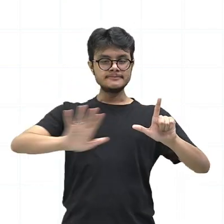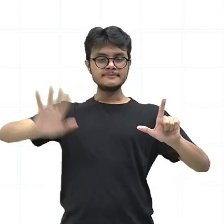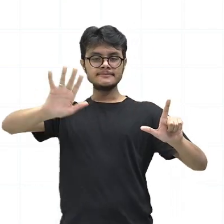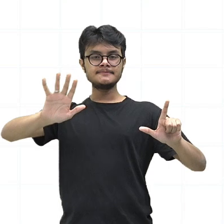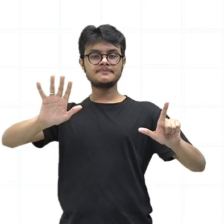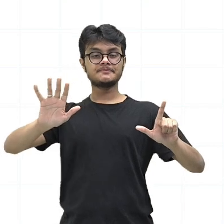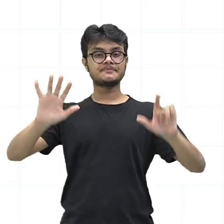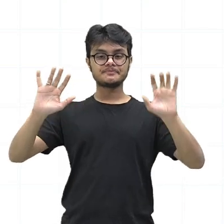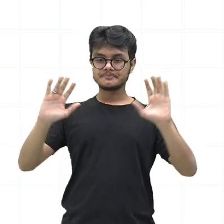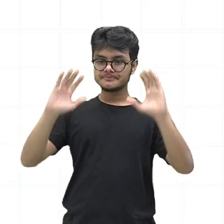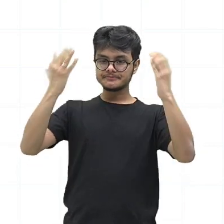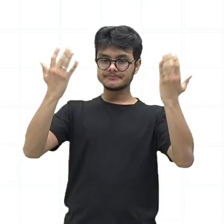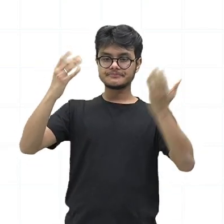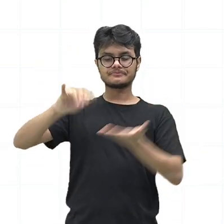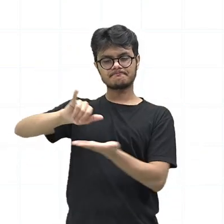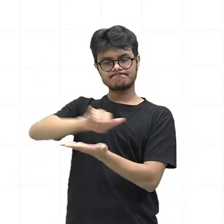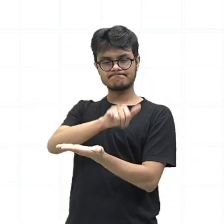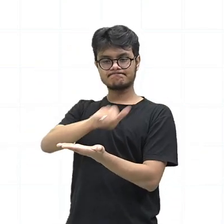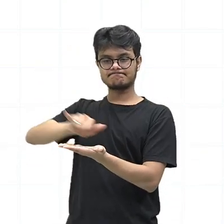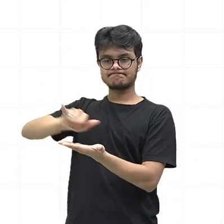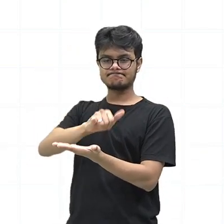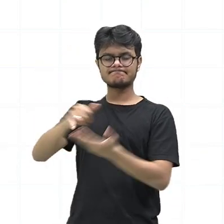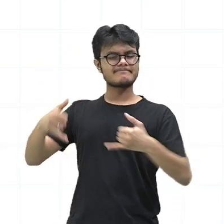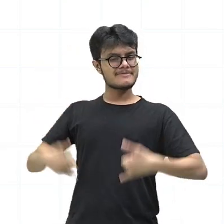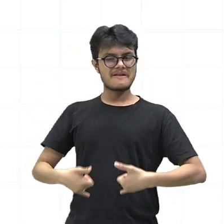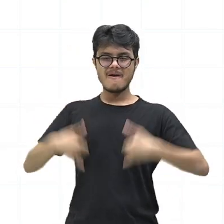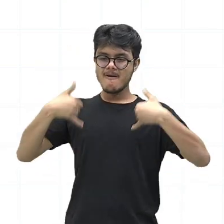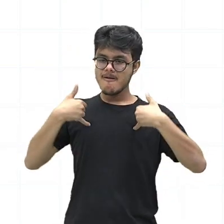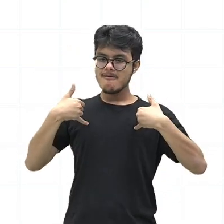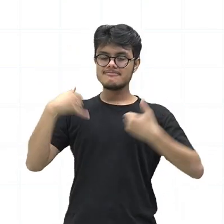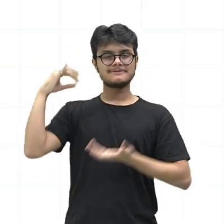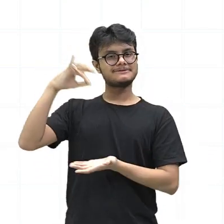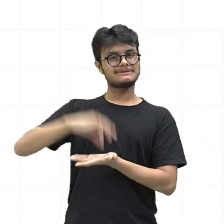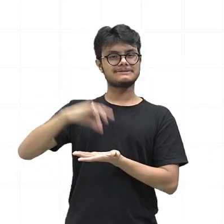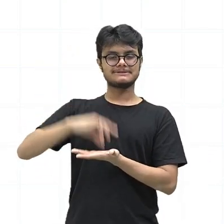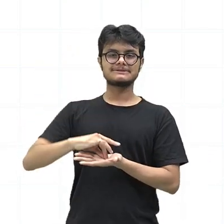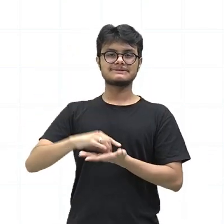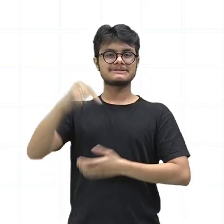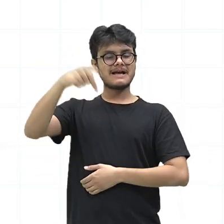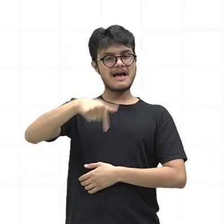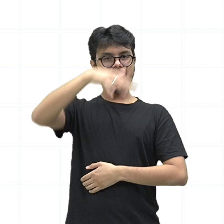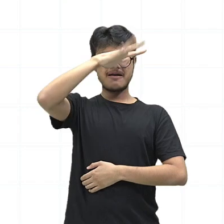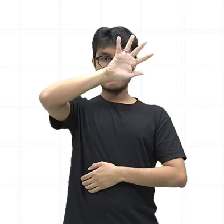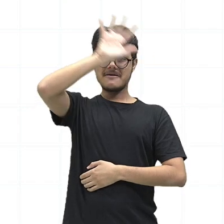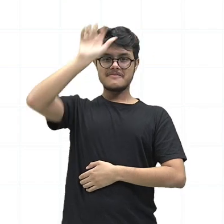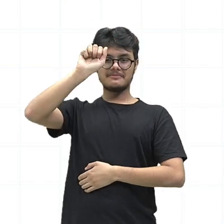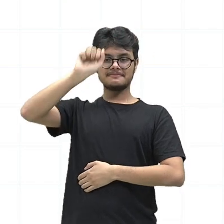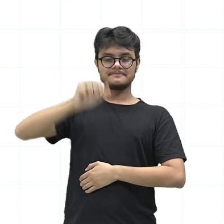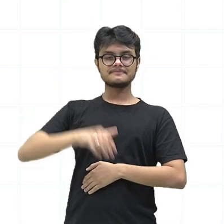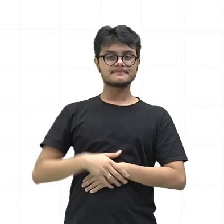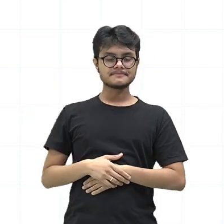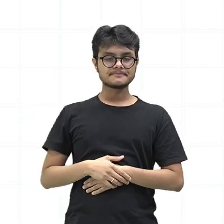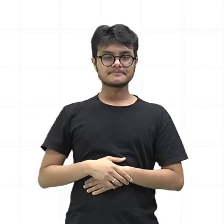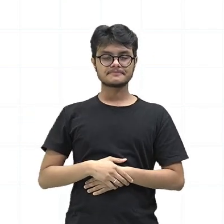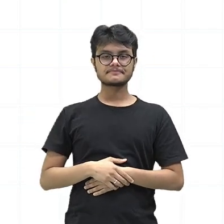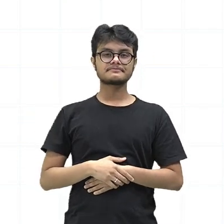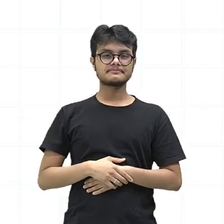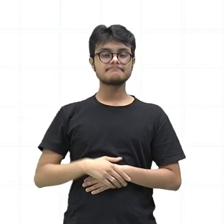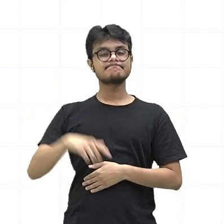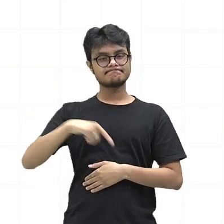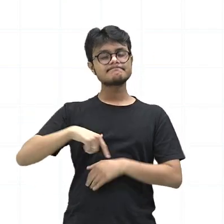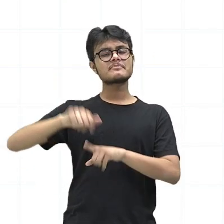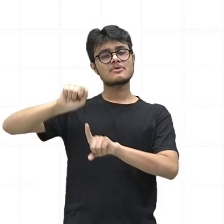de Parintins, um motivo de grande orgulho, né, para o estado do Amazonas, que acontece no mês